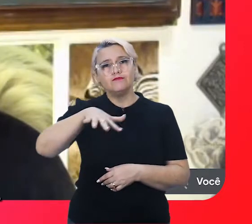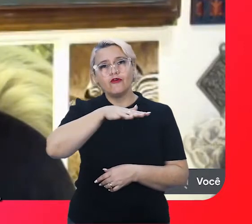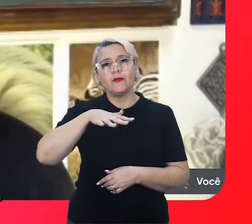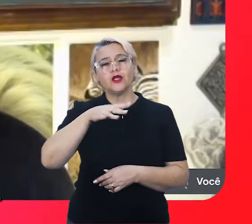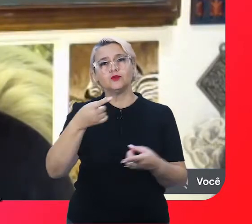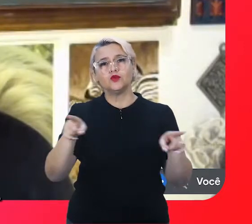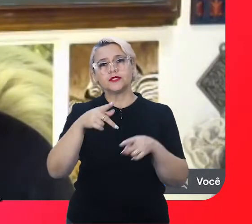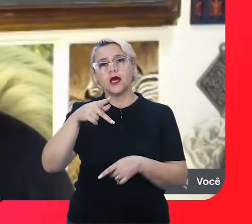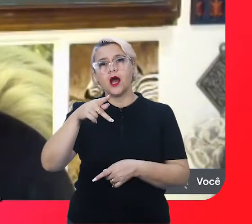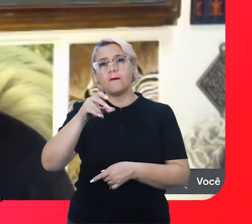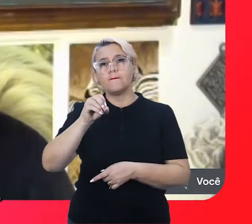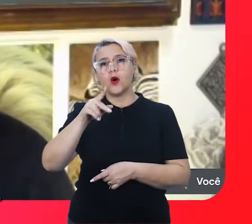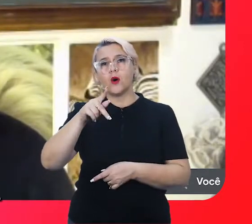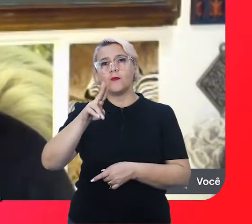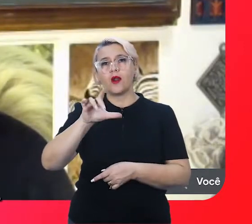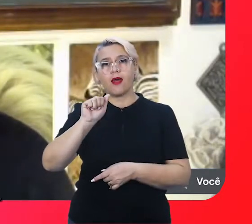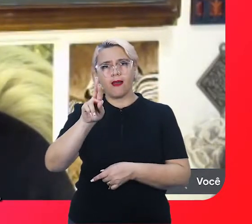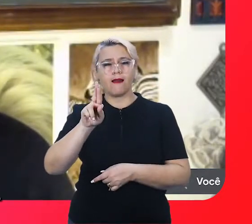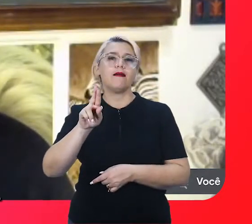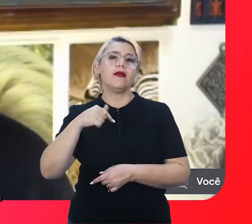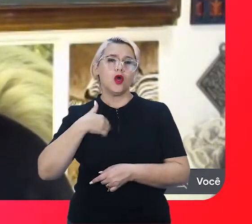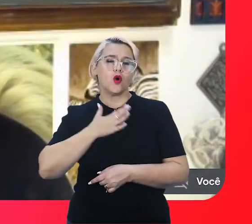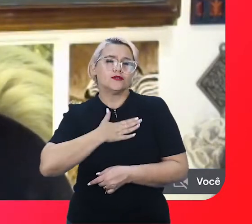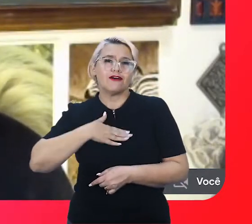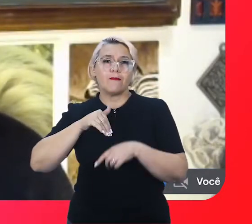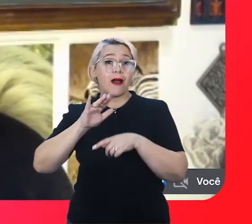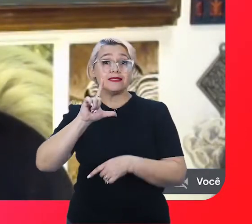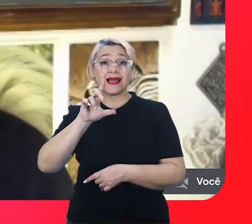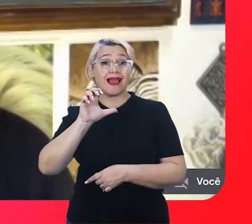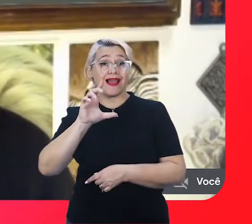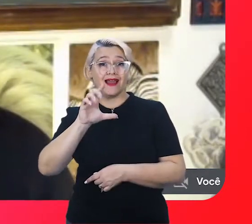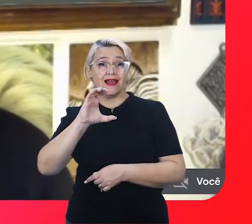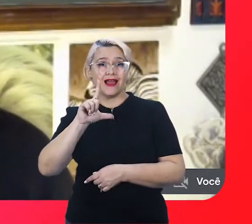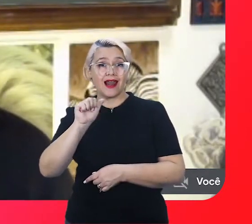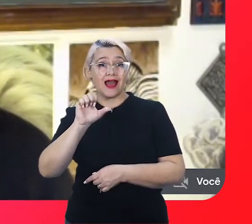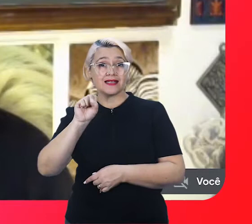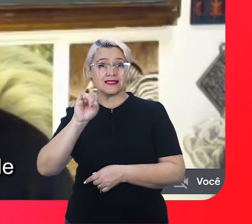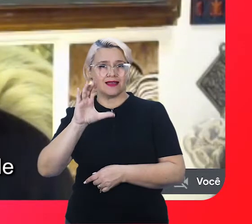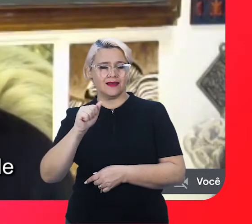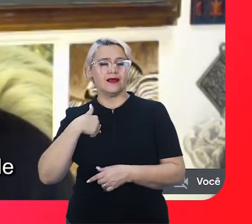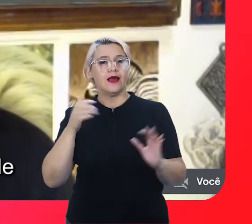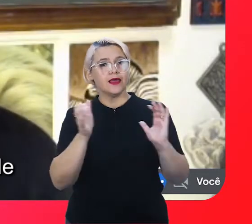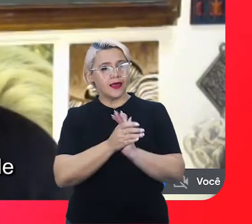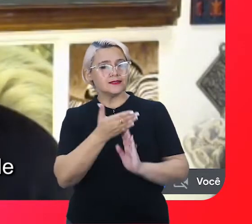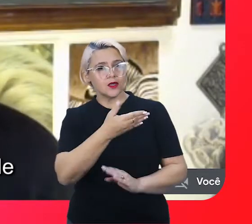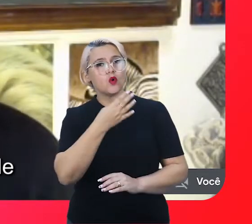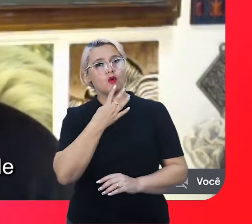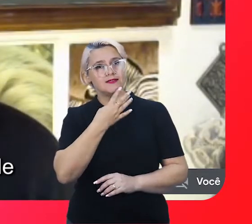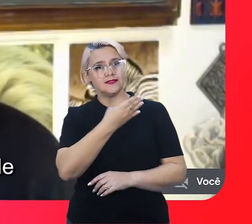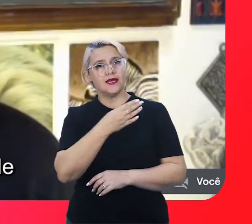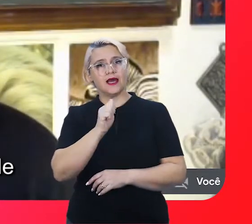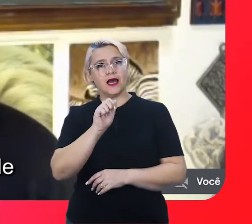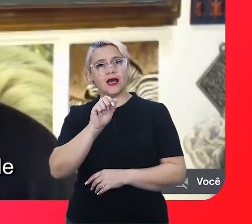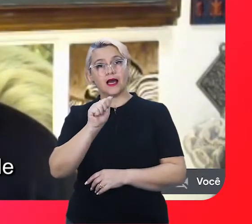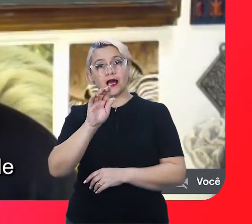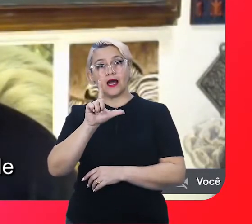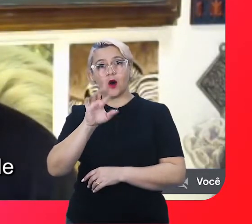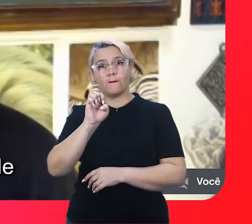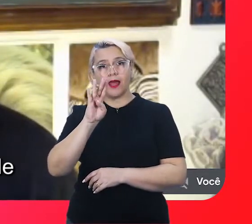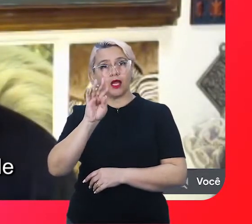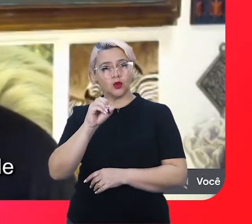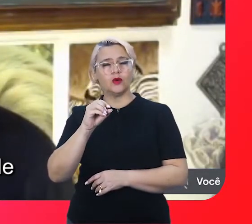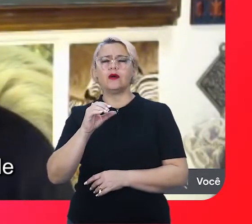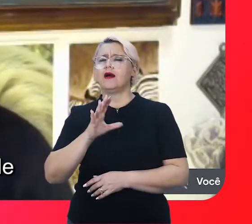popular, eu era muito ligada à música clássica, né? E me casei, conheci o Albertinho, me apaixonei por ele, que